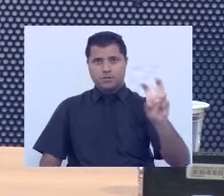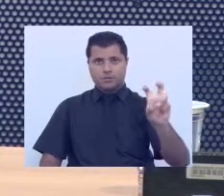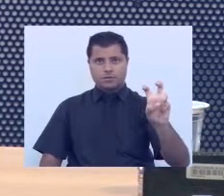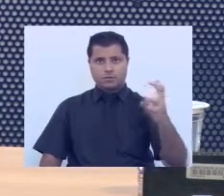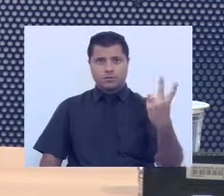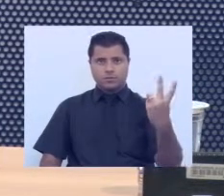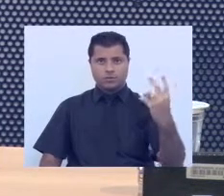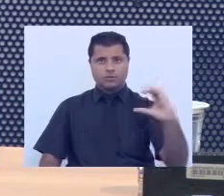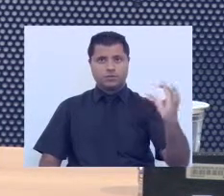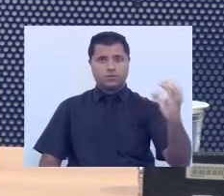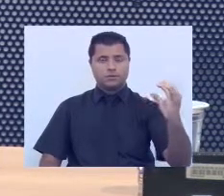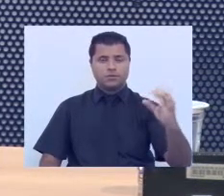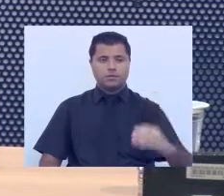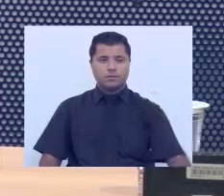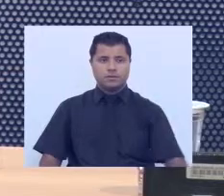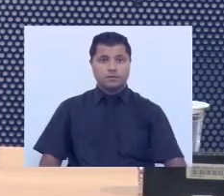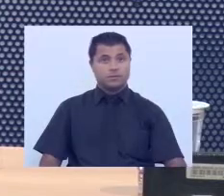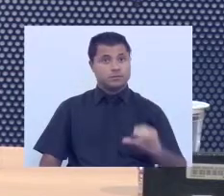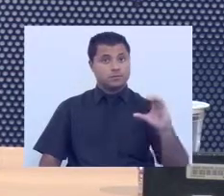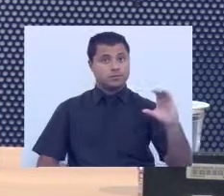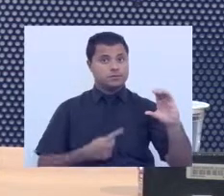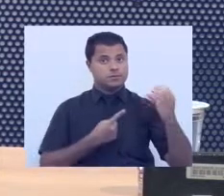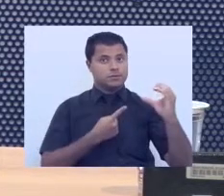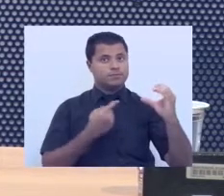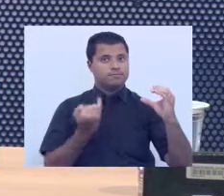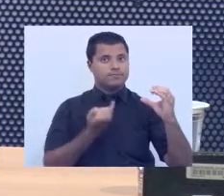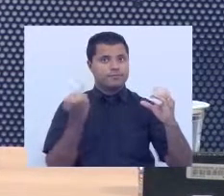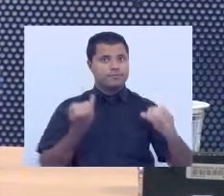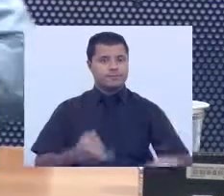R$ 557.309.52. Cada centavo é importante.